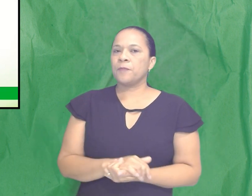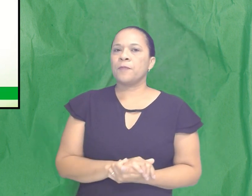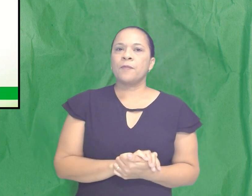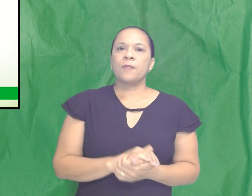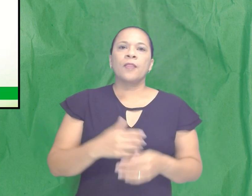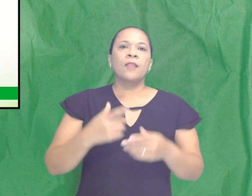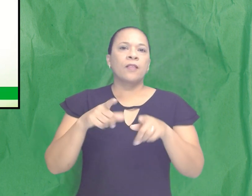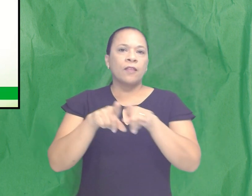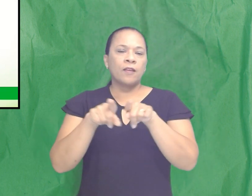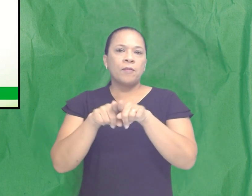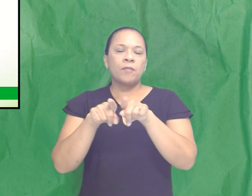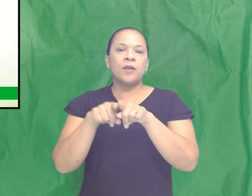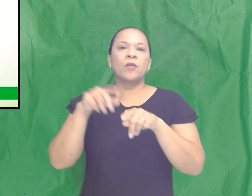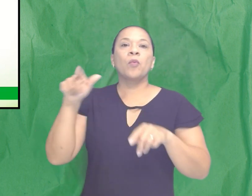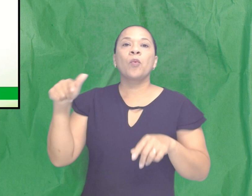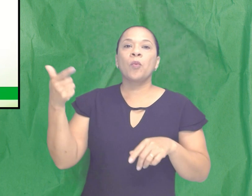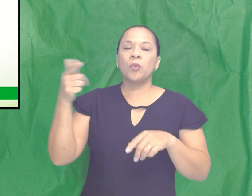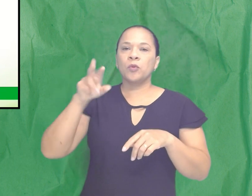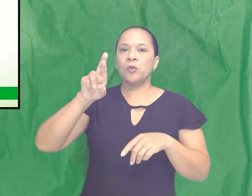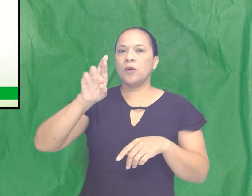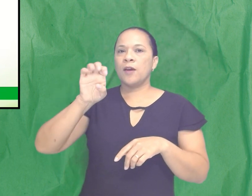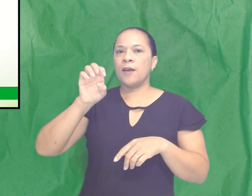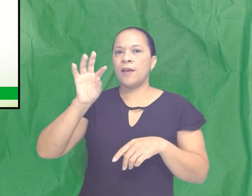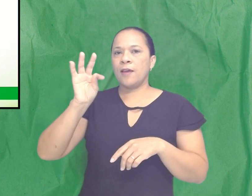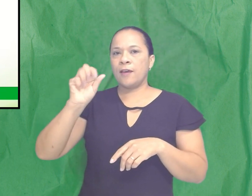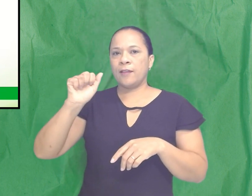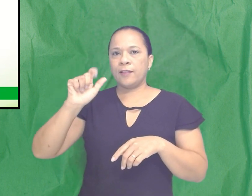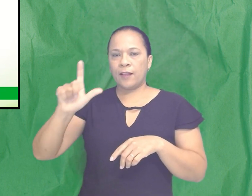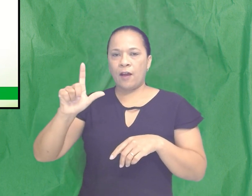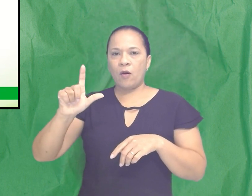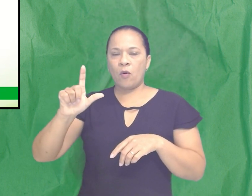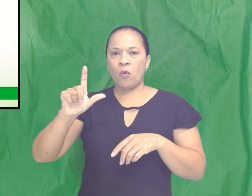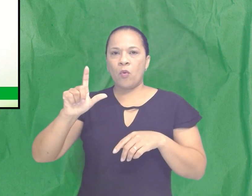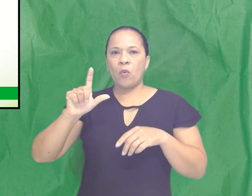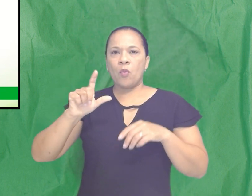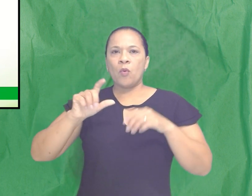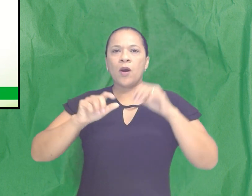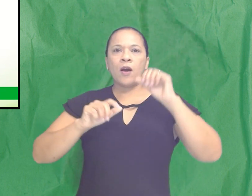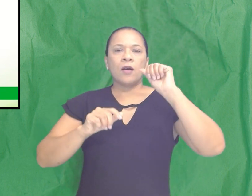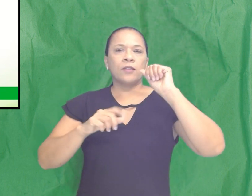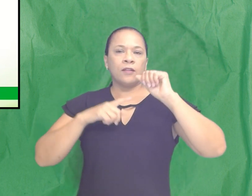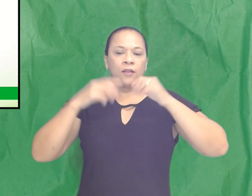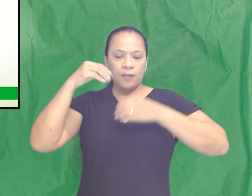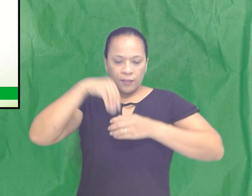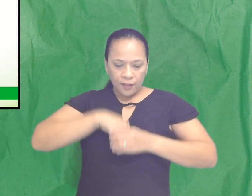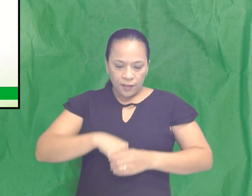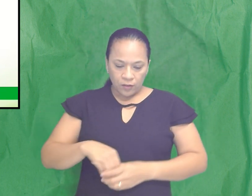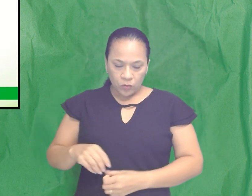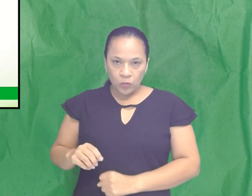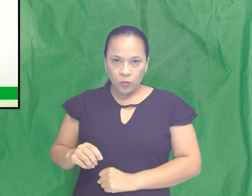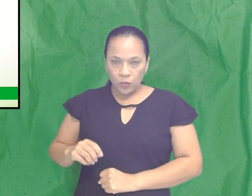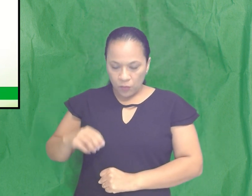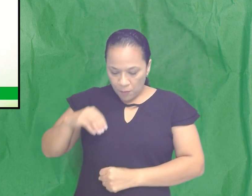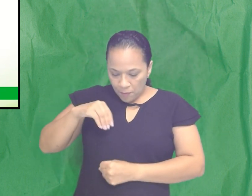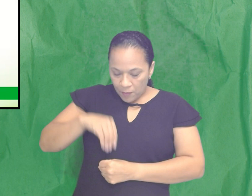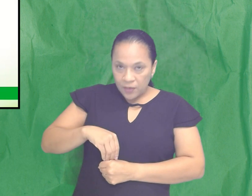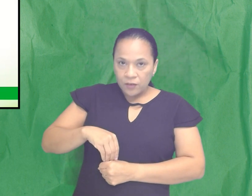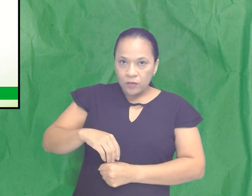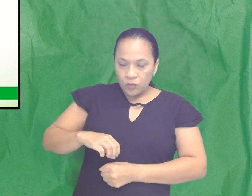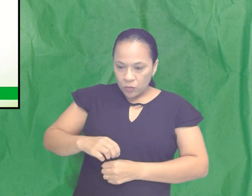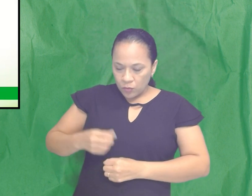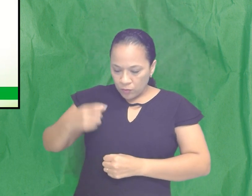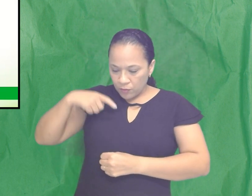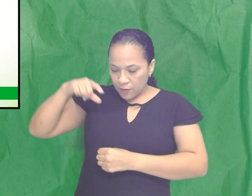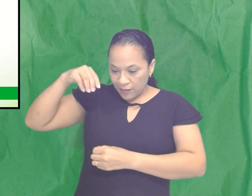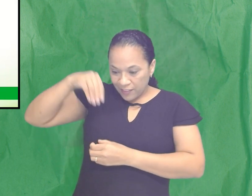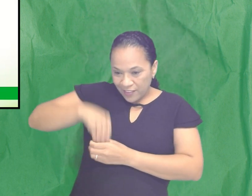disse. A via retal, ela existe uma grande dificuldade de